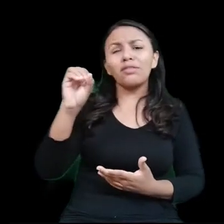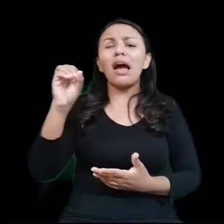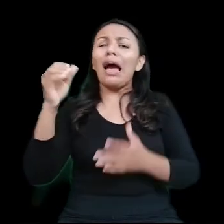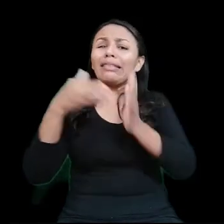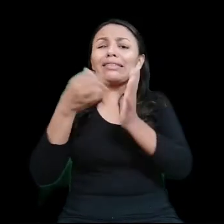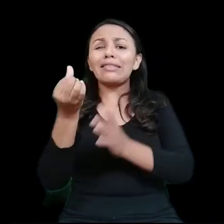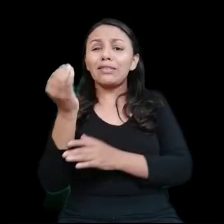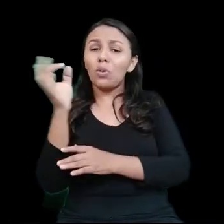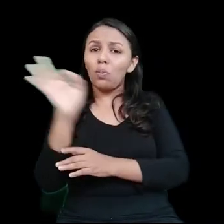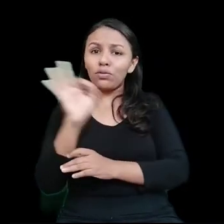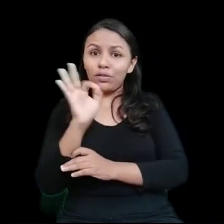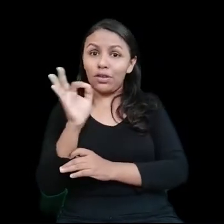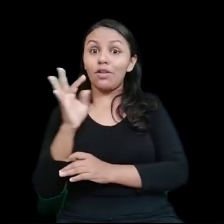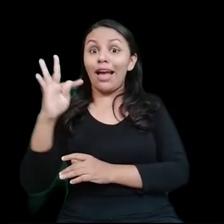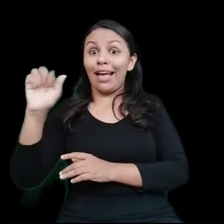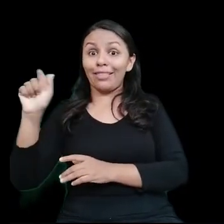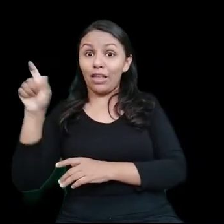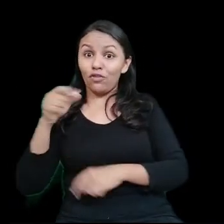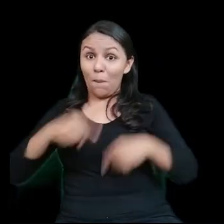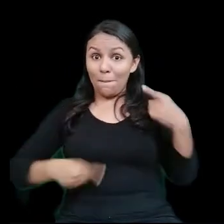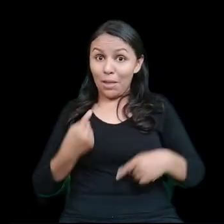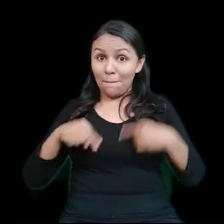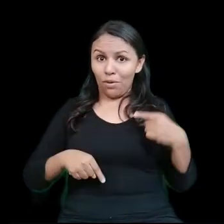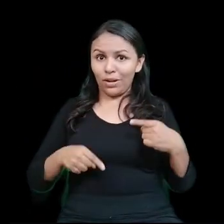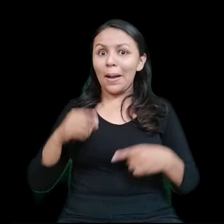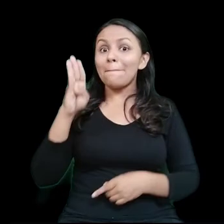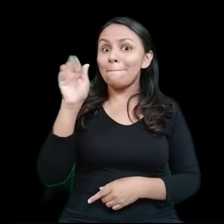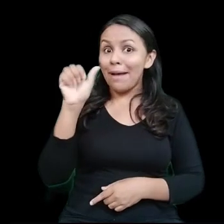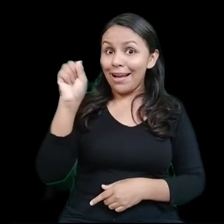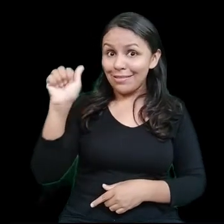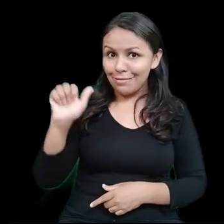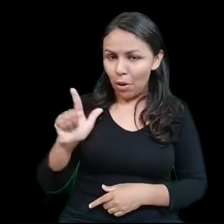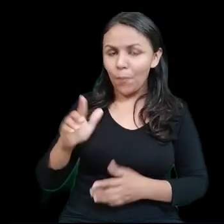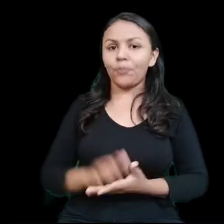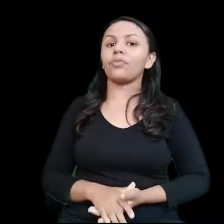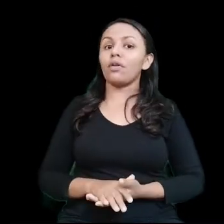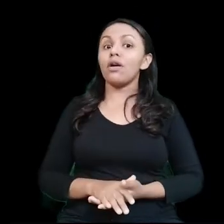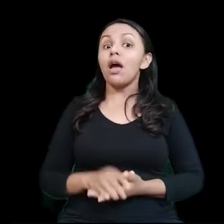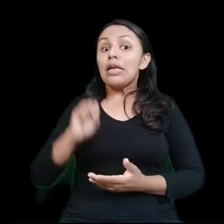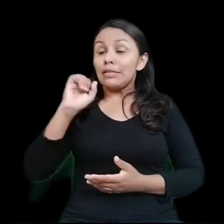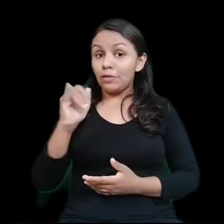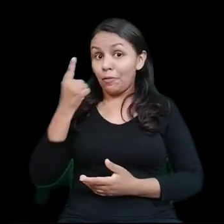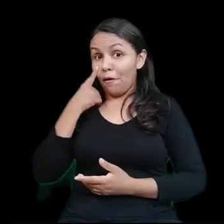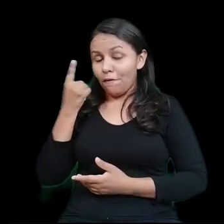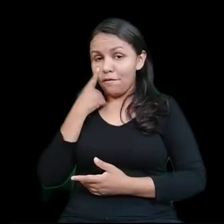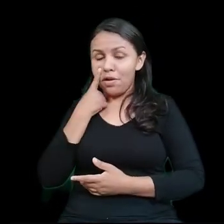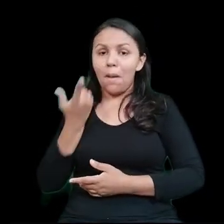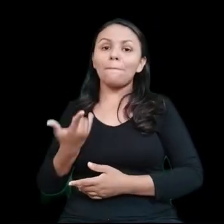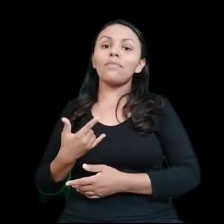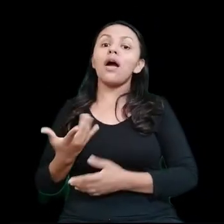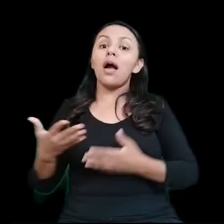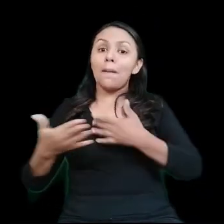metabólica basal. Quando nós olhamos a massa muscular, que compõe a massa magra, eu tenho de 30%